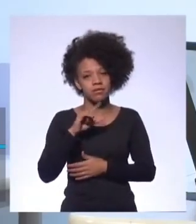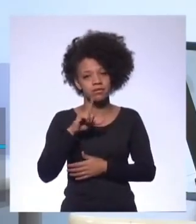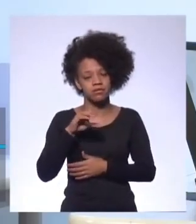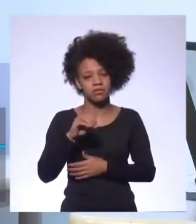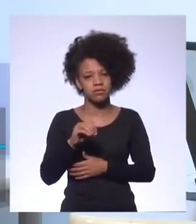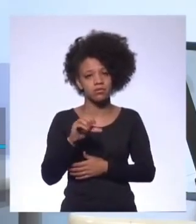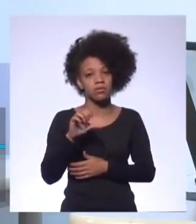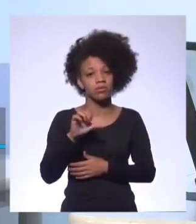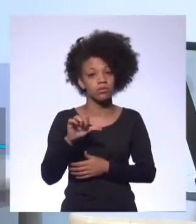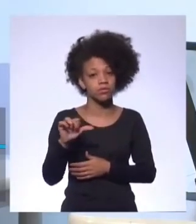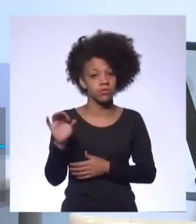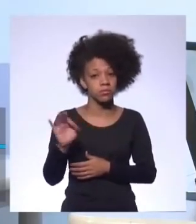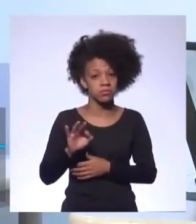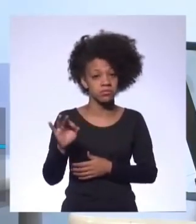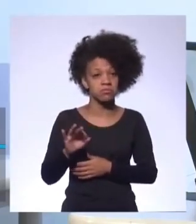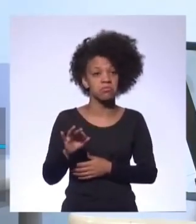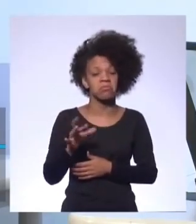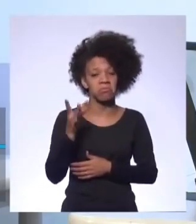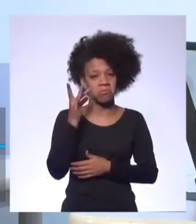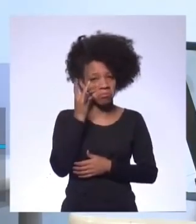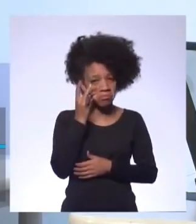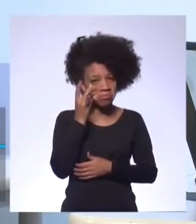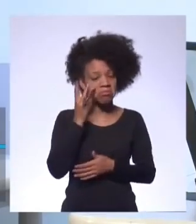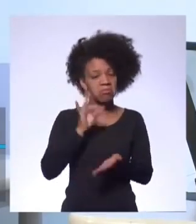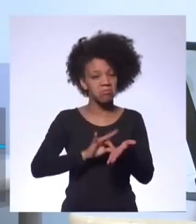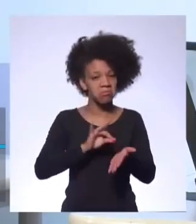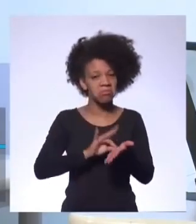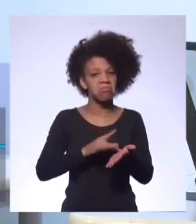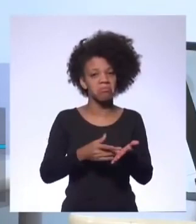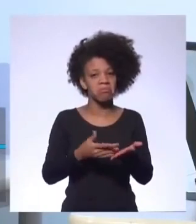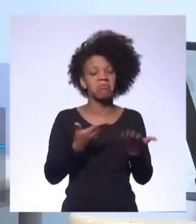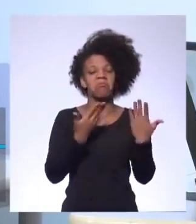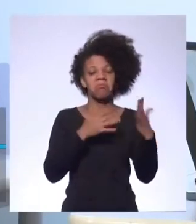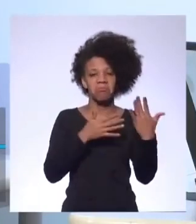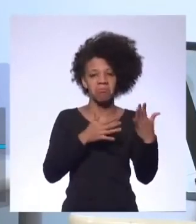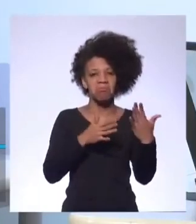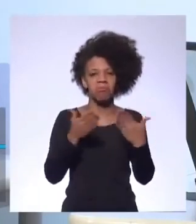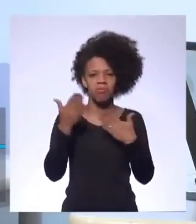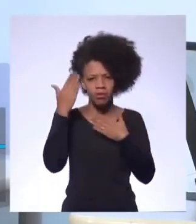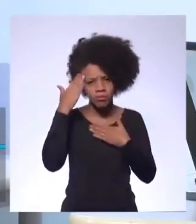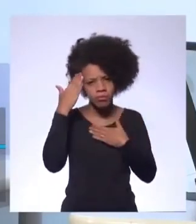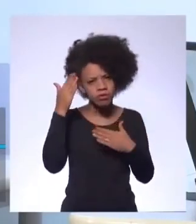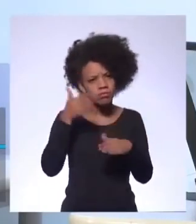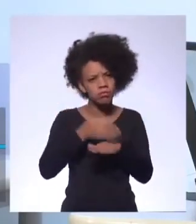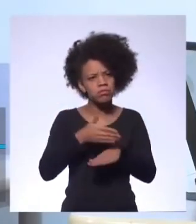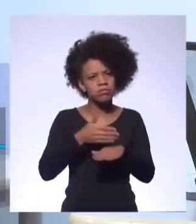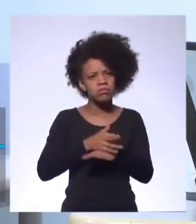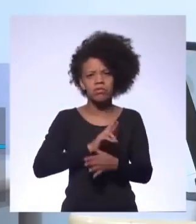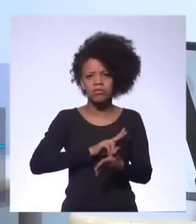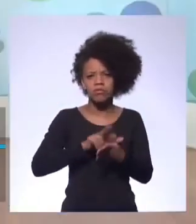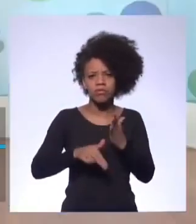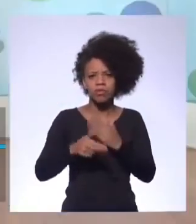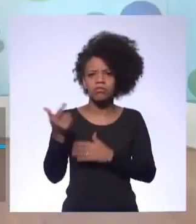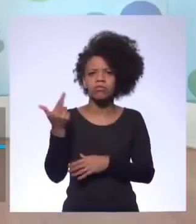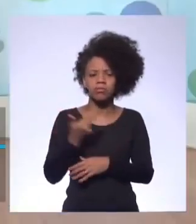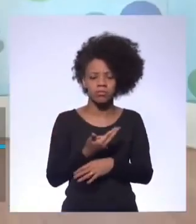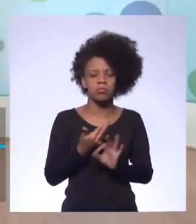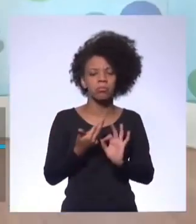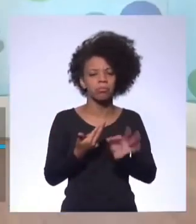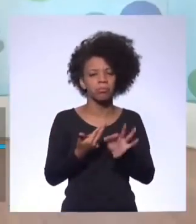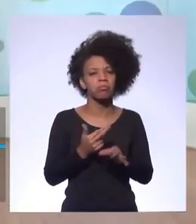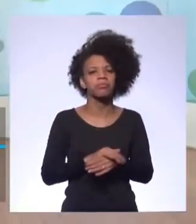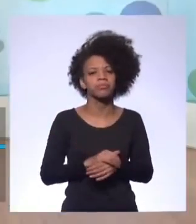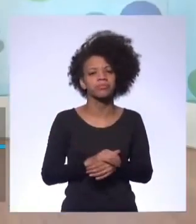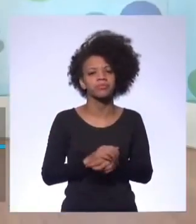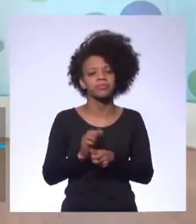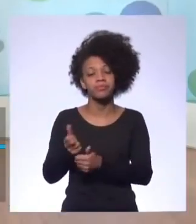tá 99 dos alunos presentes. Aí, um salve para vocês. Gente, muito obrigada pela participação aqui. Vários Vários, né? responderam. Vários responderam. Isso Vamos